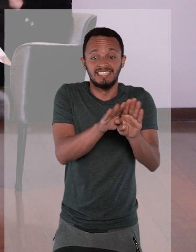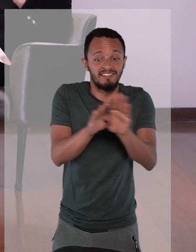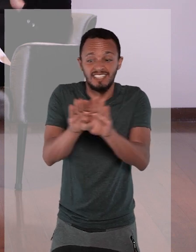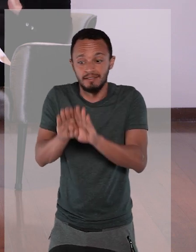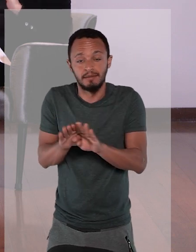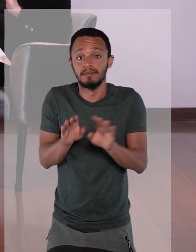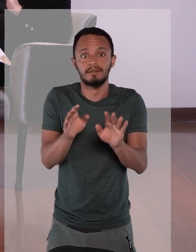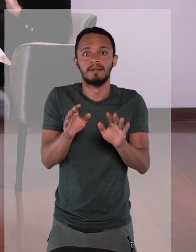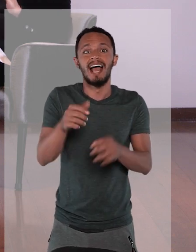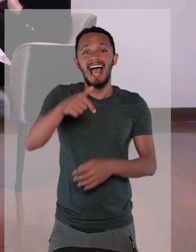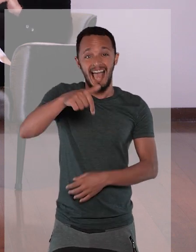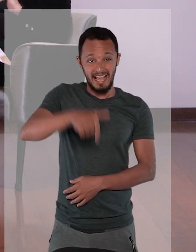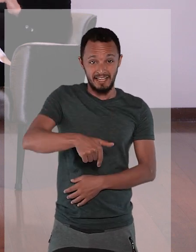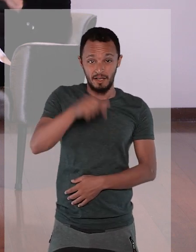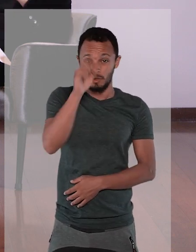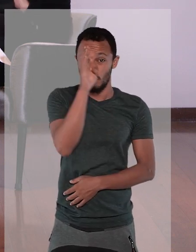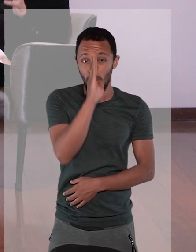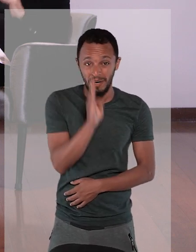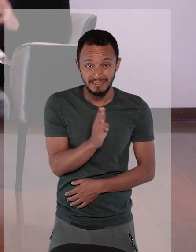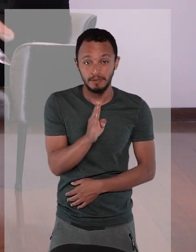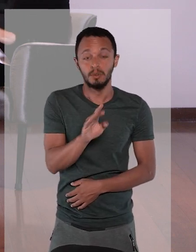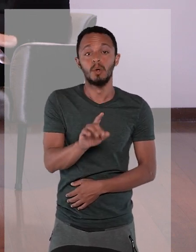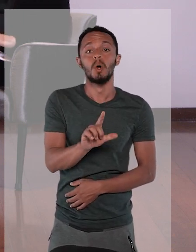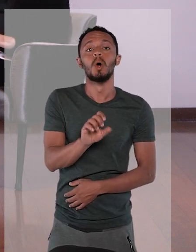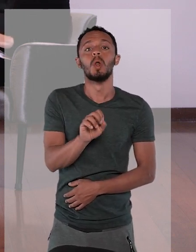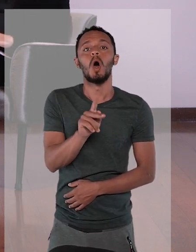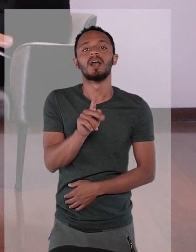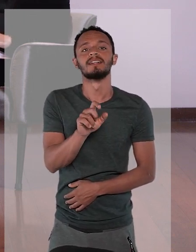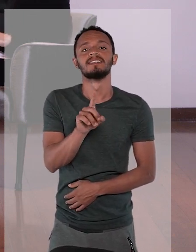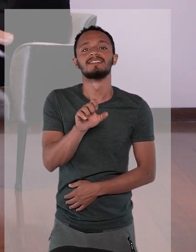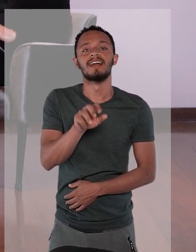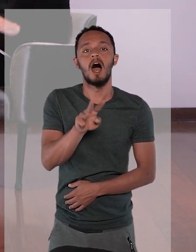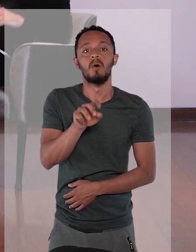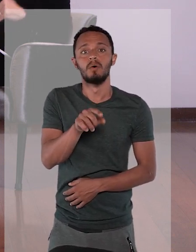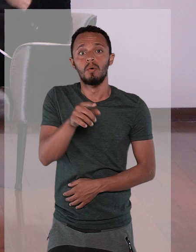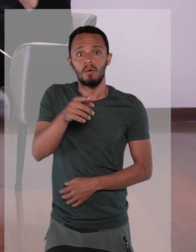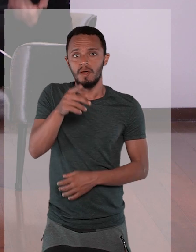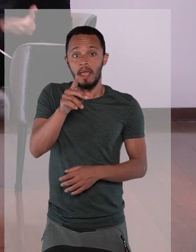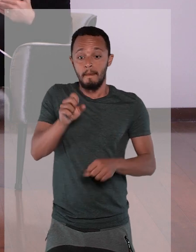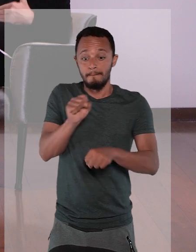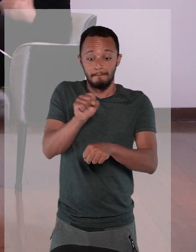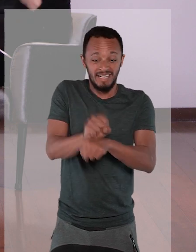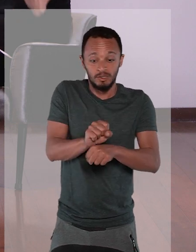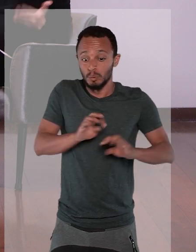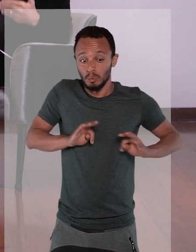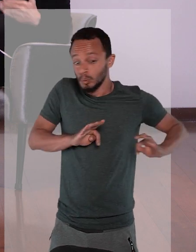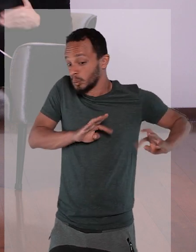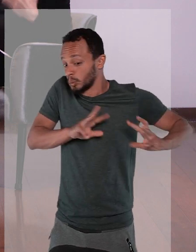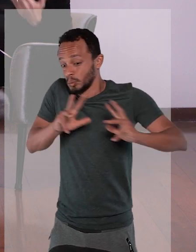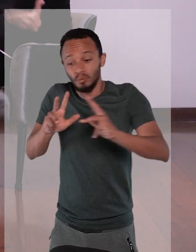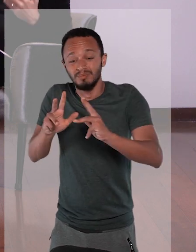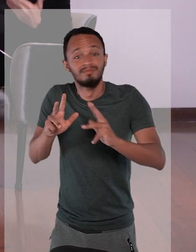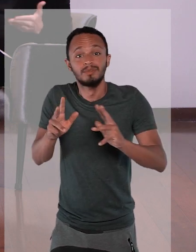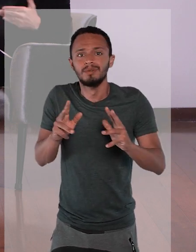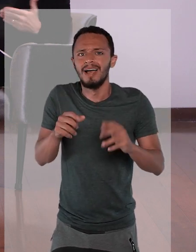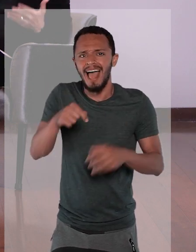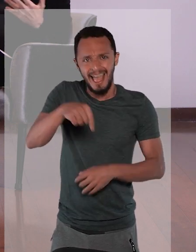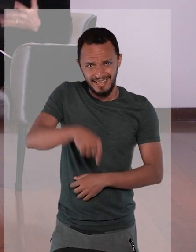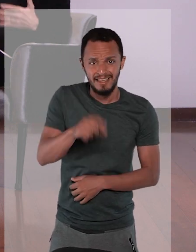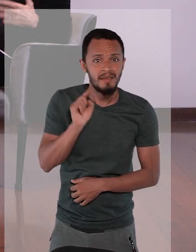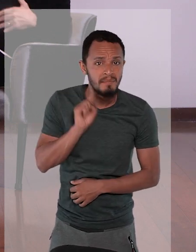China faz, né? E graças à China, nós não temos mais milhares de variantes,